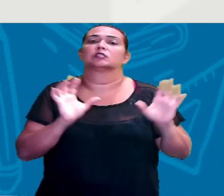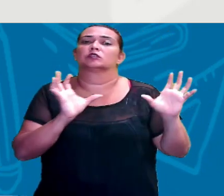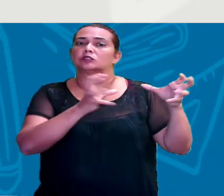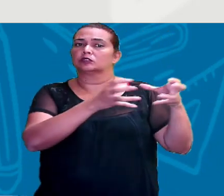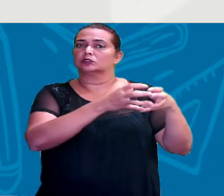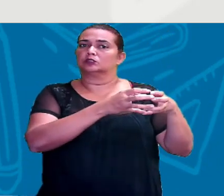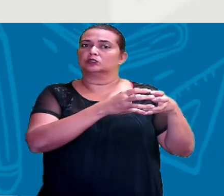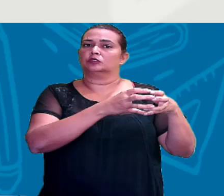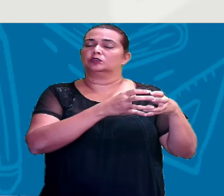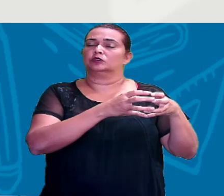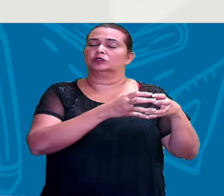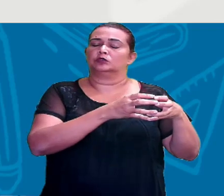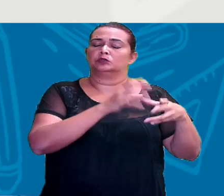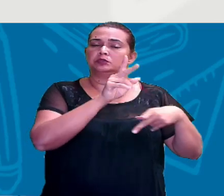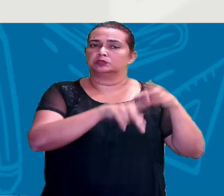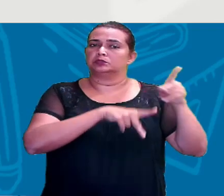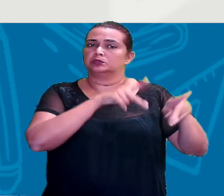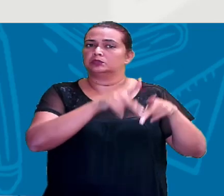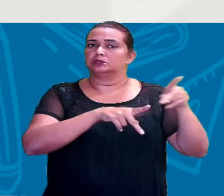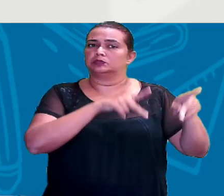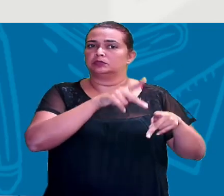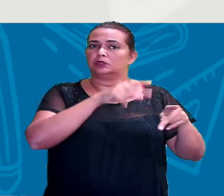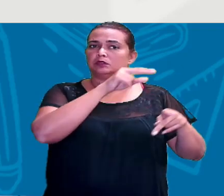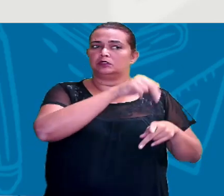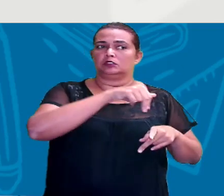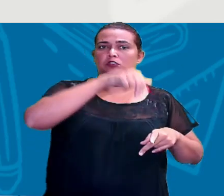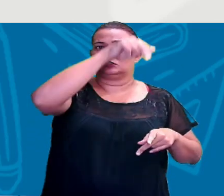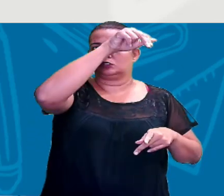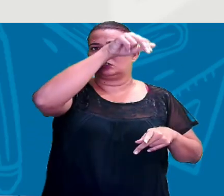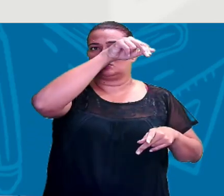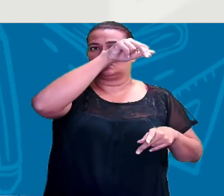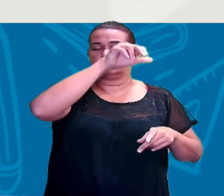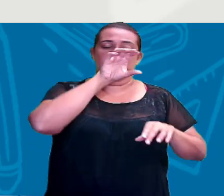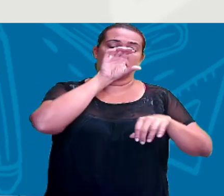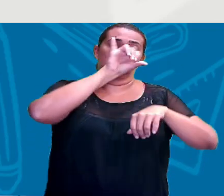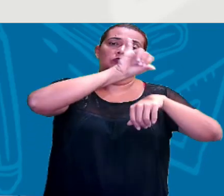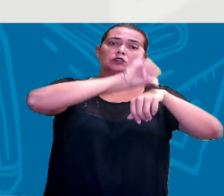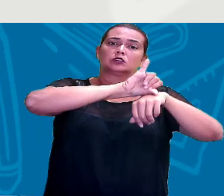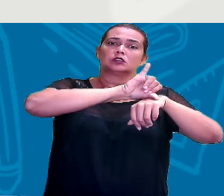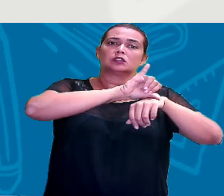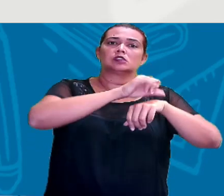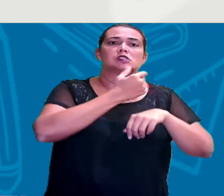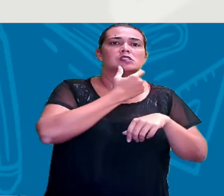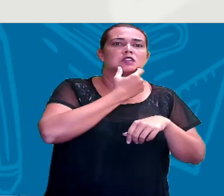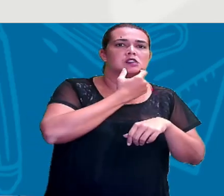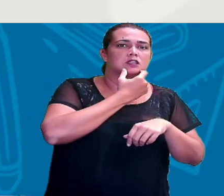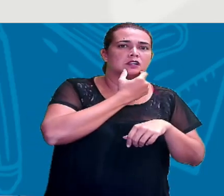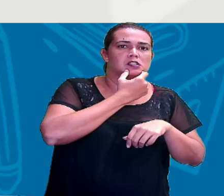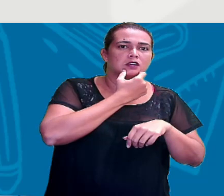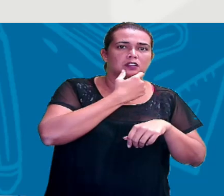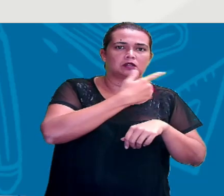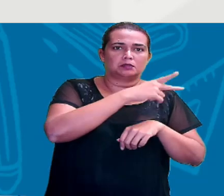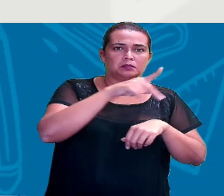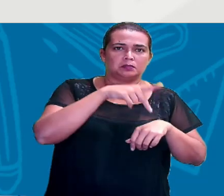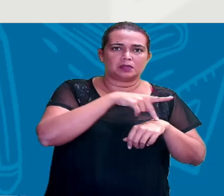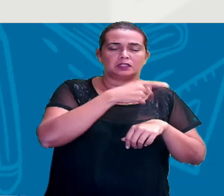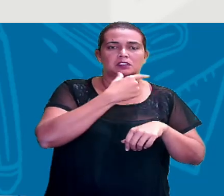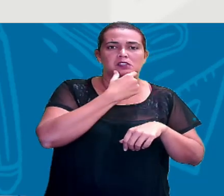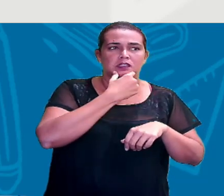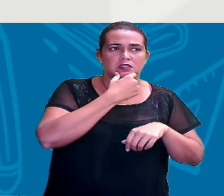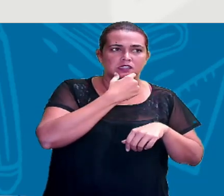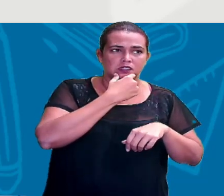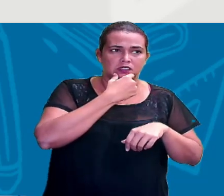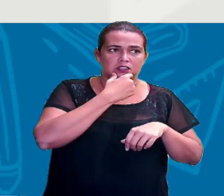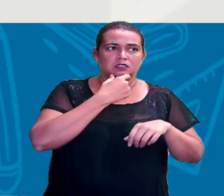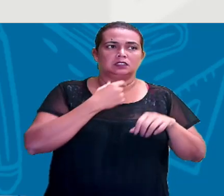que ocupou o norte e o centro da Inglaterra, né, e os saxões a um povo germânico que